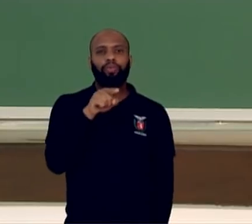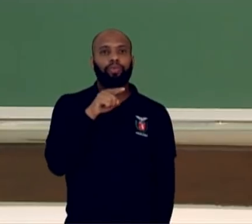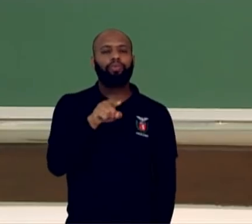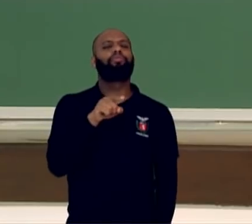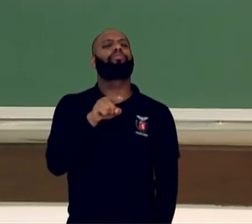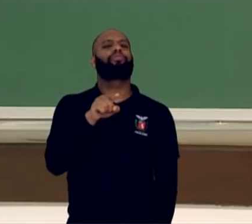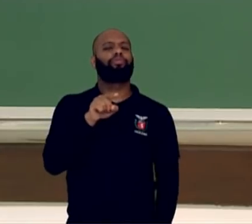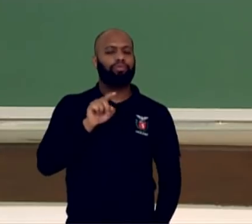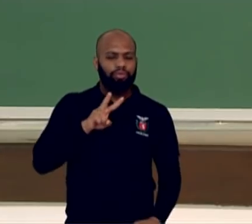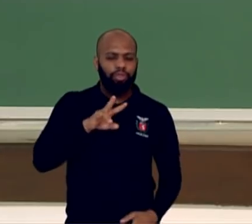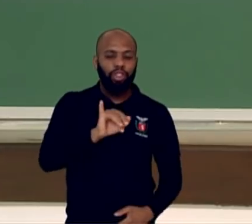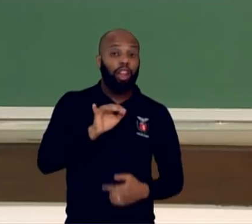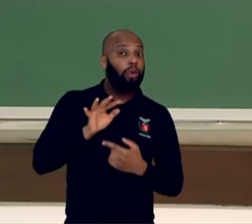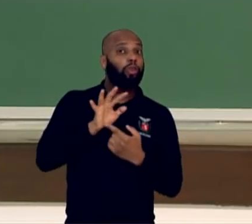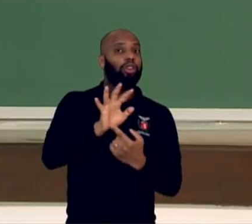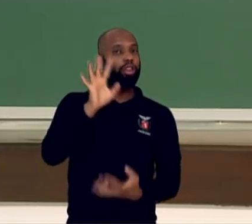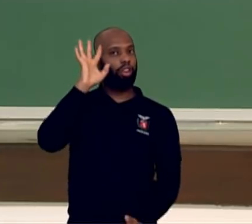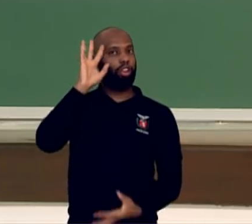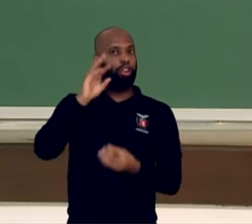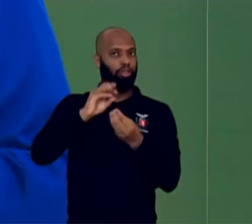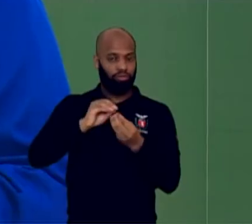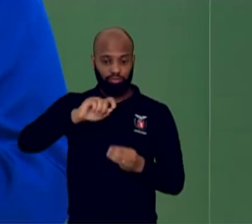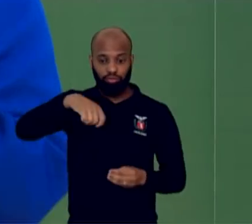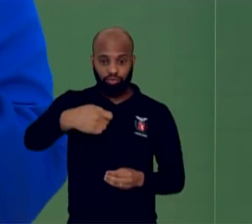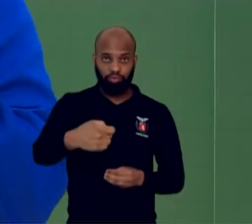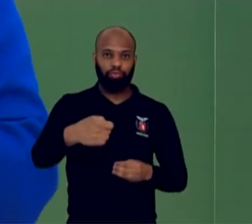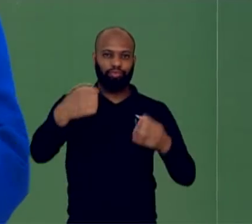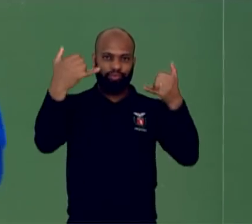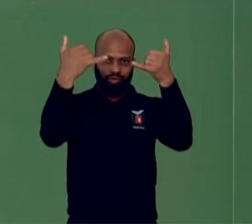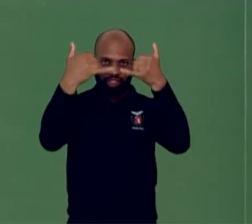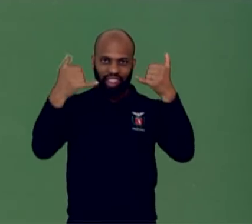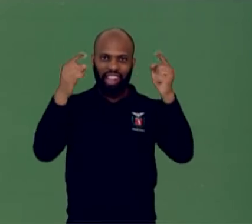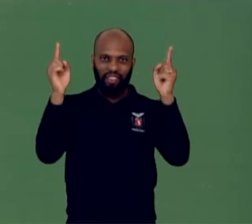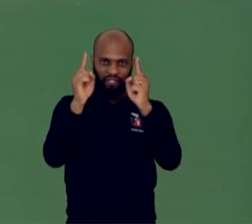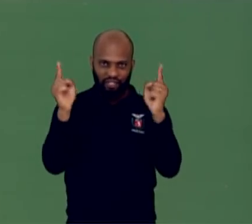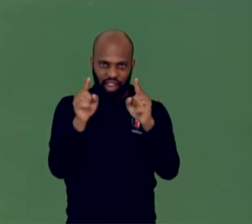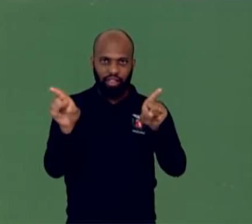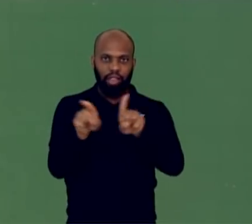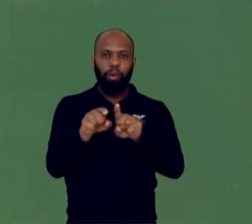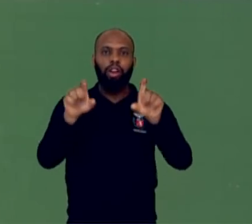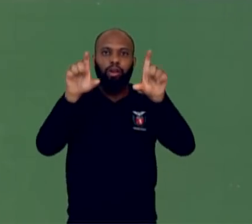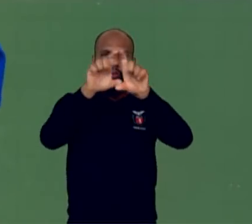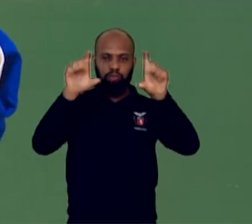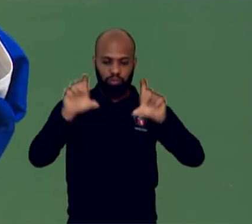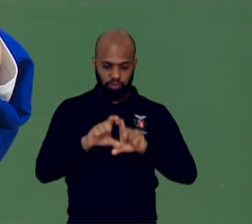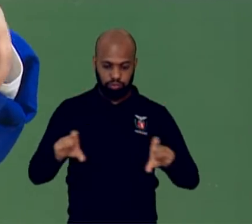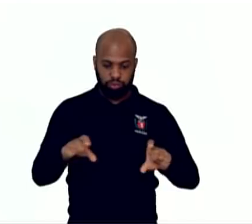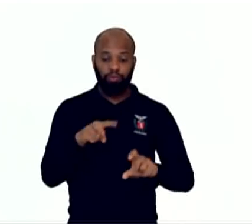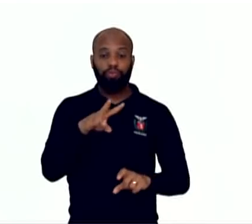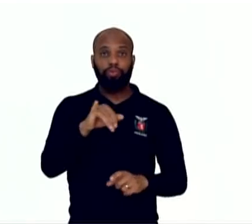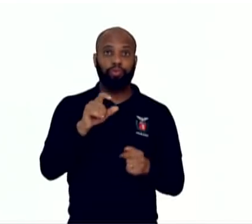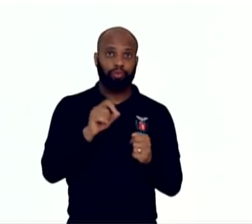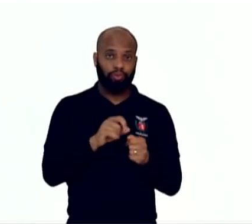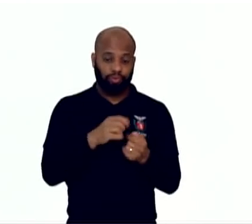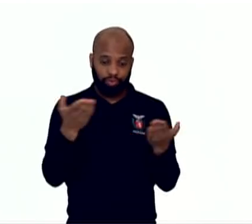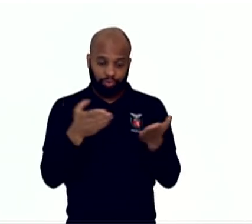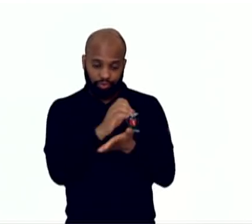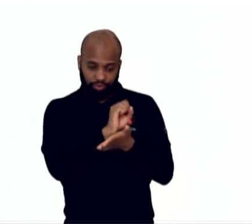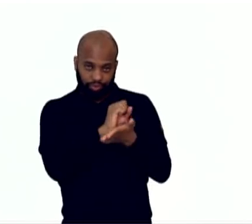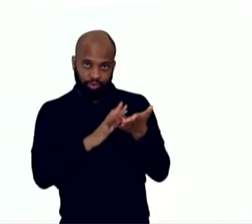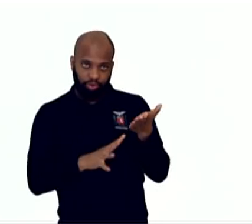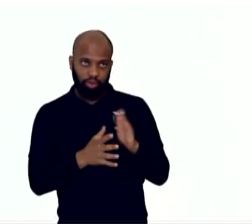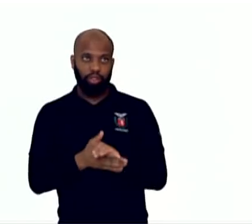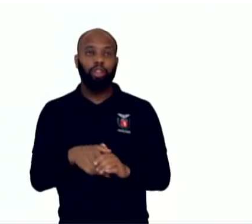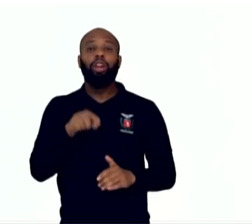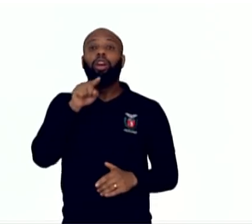que compreenderam essa questão do verso e da estrofe, vocês farão então esse exercício. Vocês vão